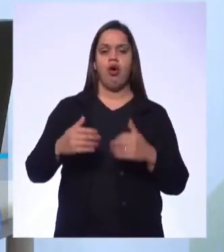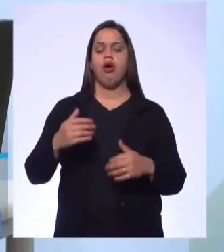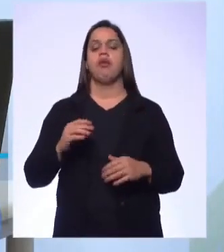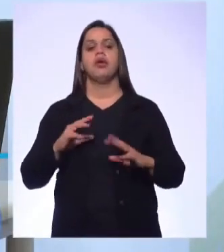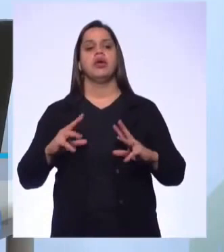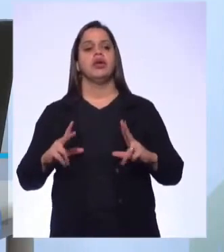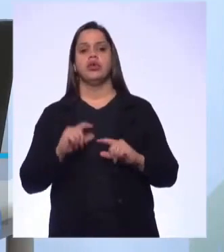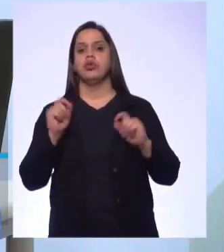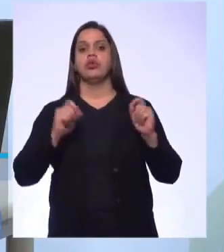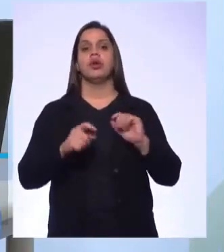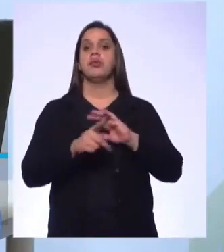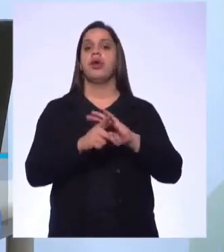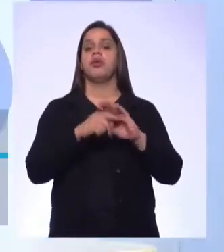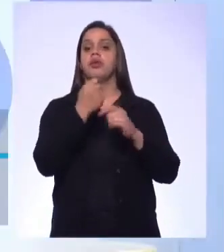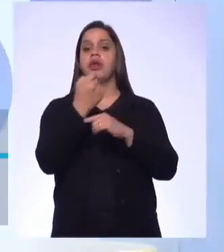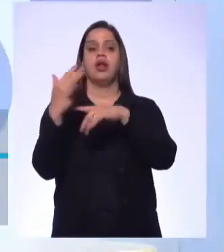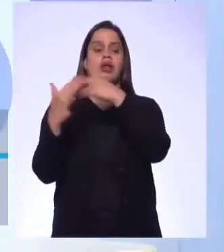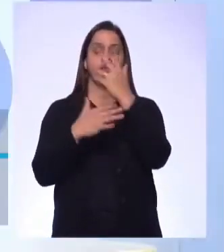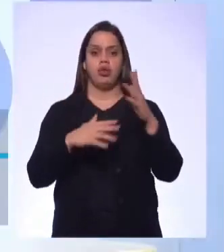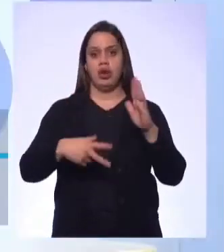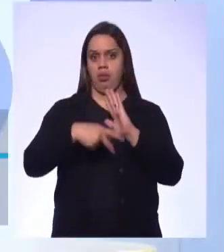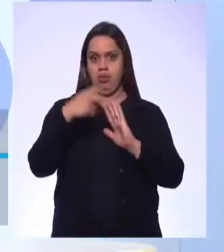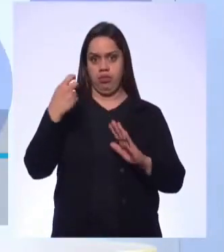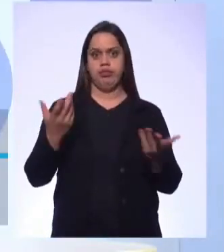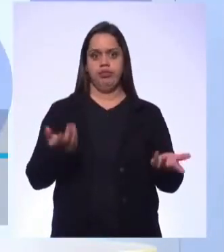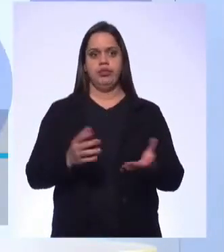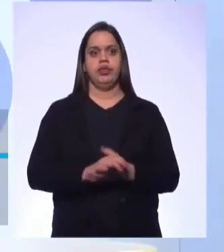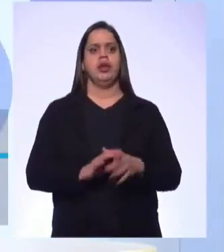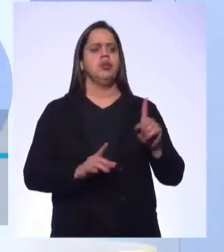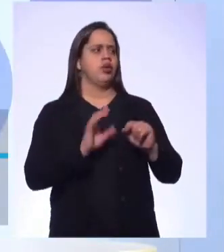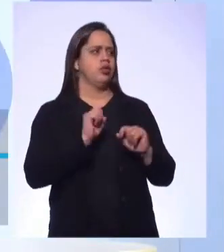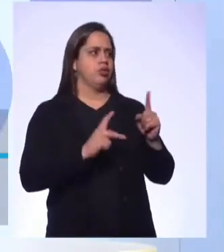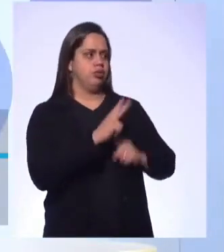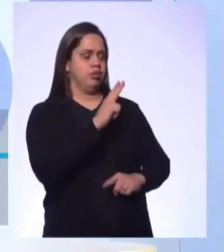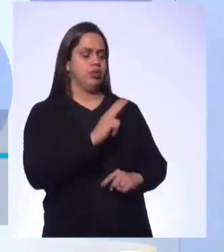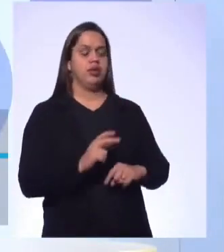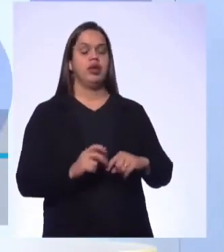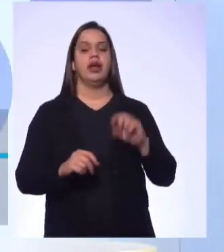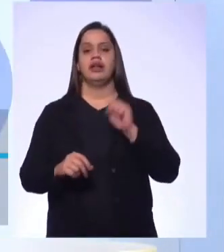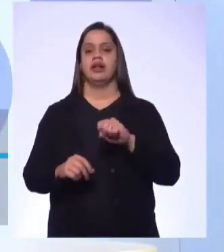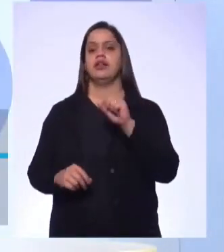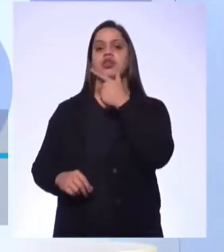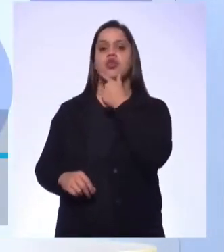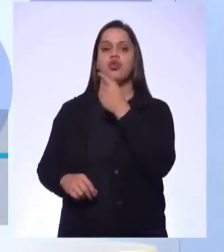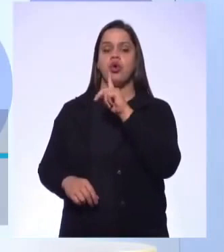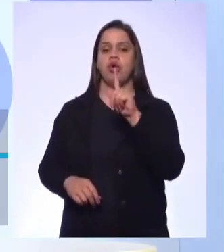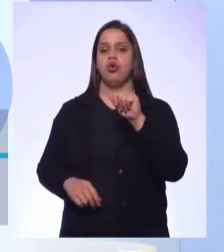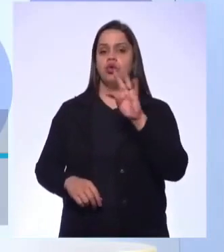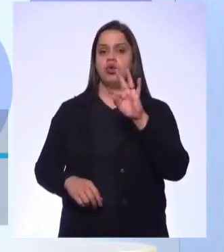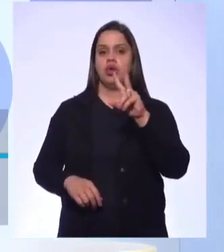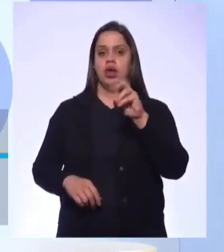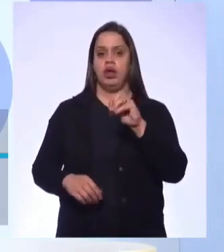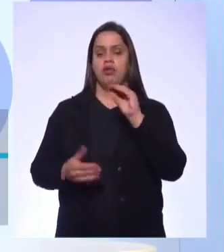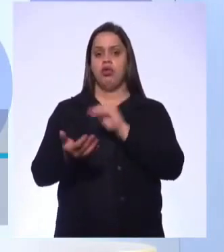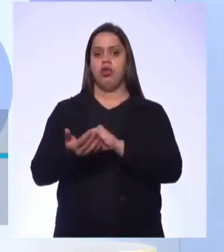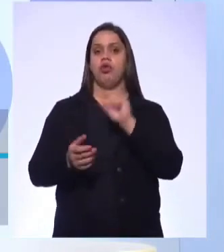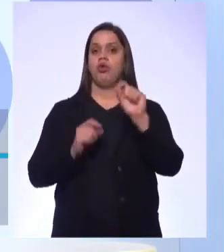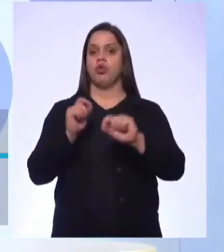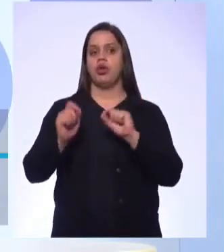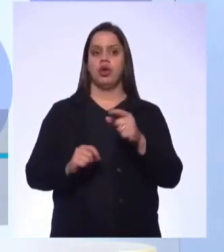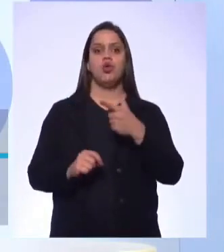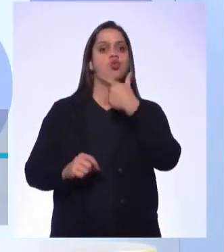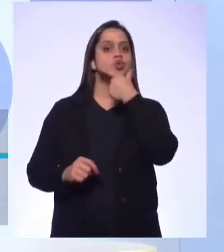alimentam, tudo da natureza. Posso te cortar um pouquinho? Pode. Você falou assim, o homem, e aí o Gustavo colocou assim, o